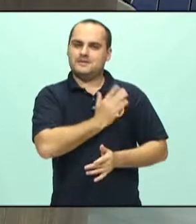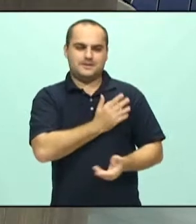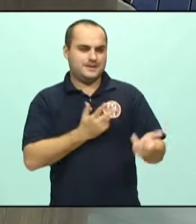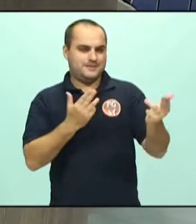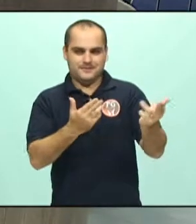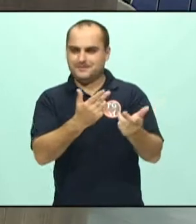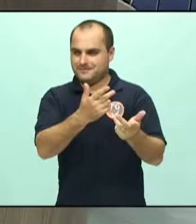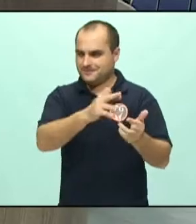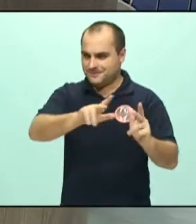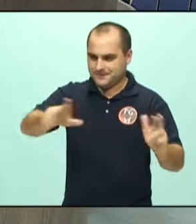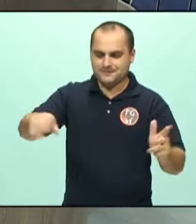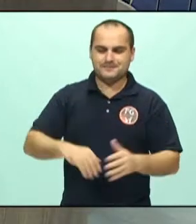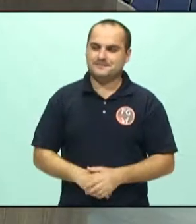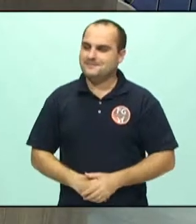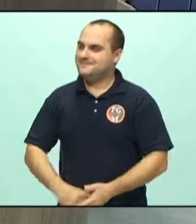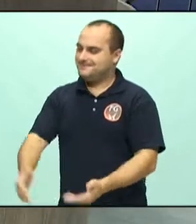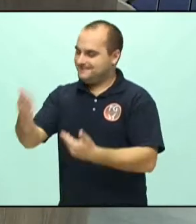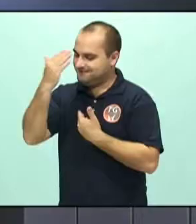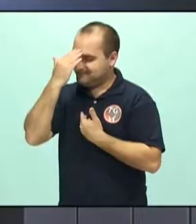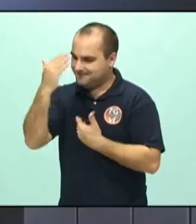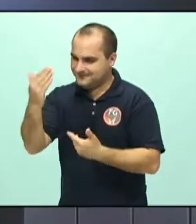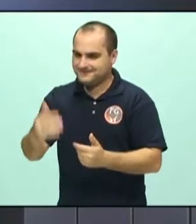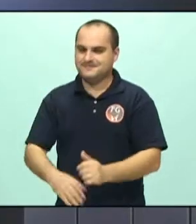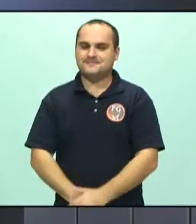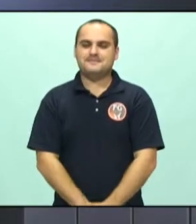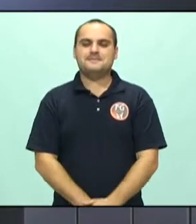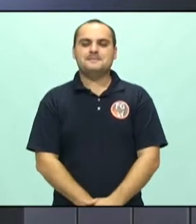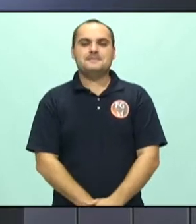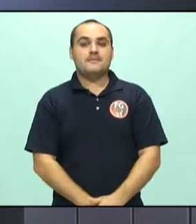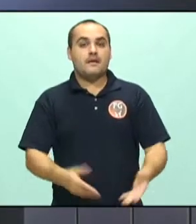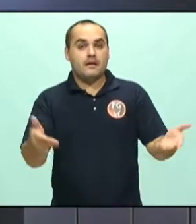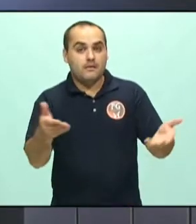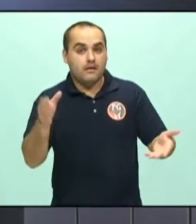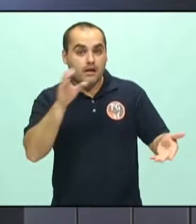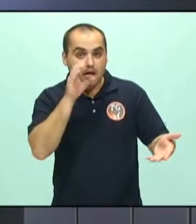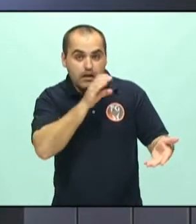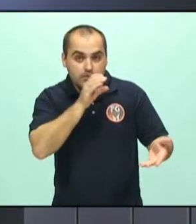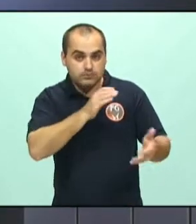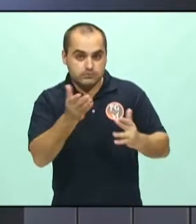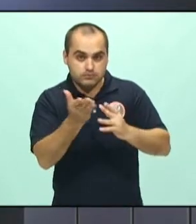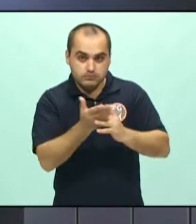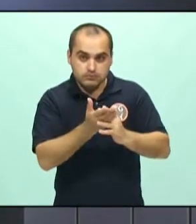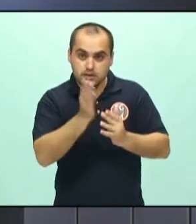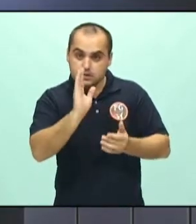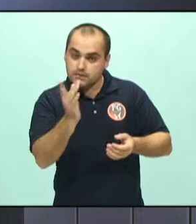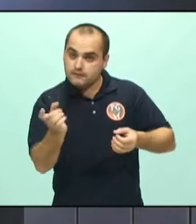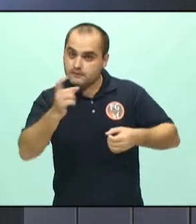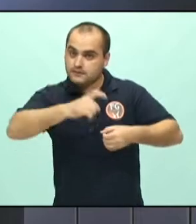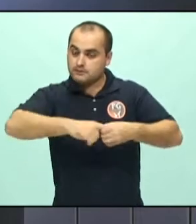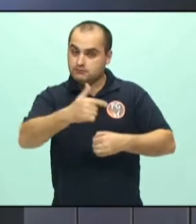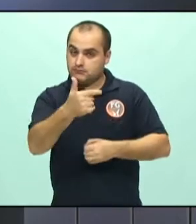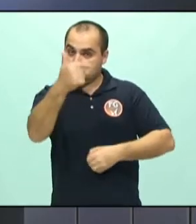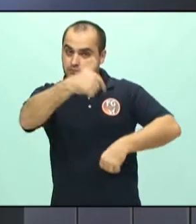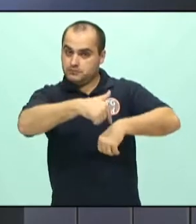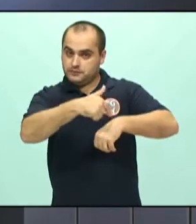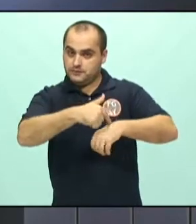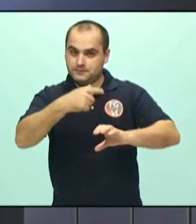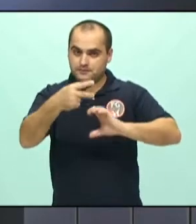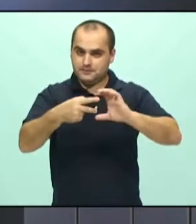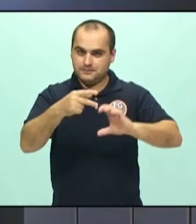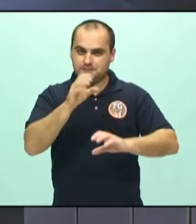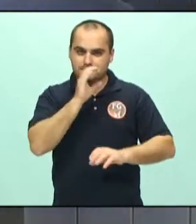é? Muito obrigada. Nós vamos fazer um rápido intervalo, já voltamos com o segundo bloco do Câmara